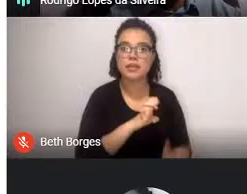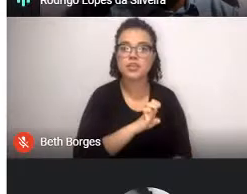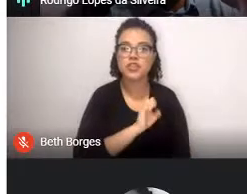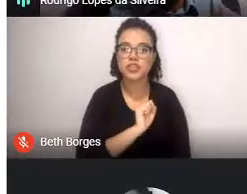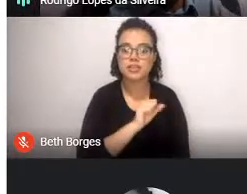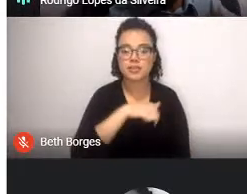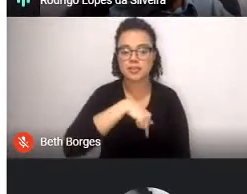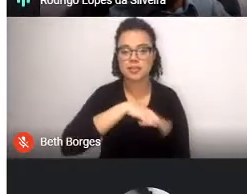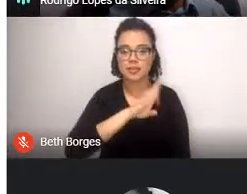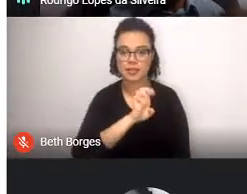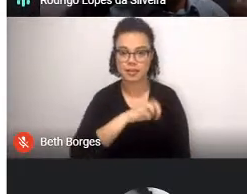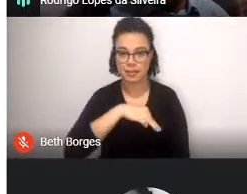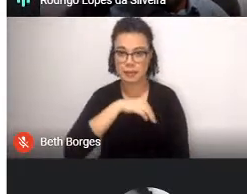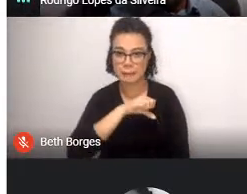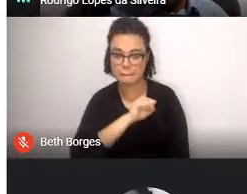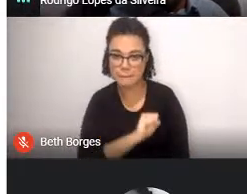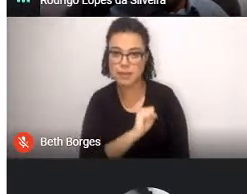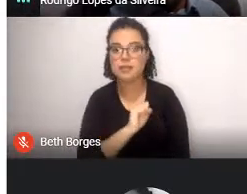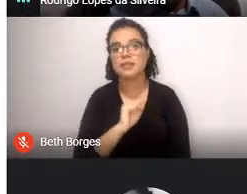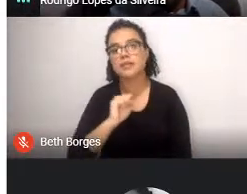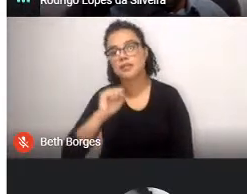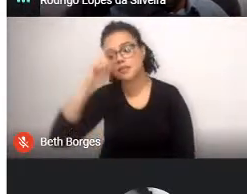quem preconizou isso foi